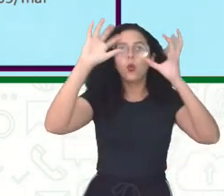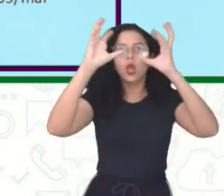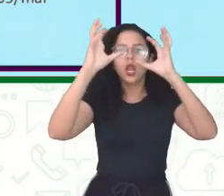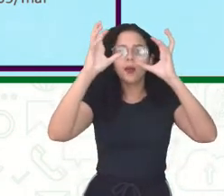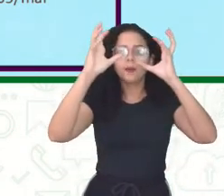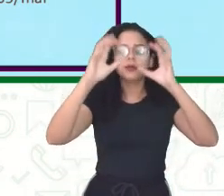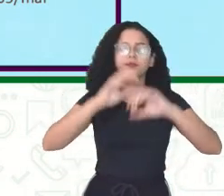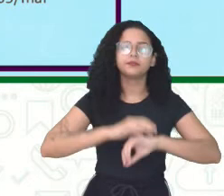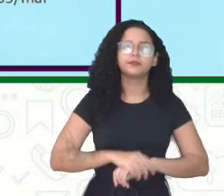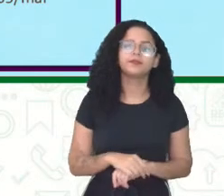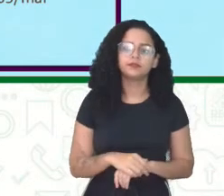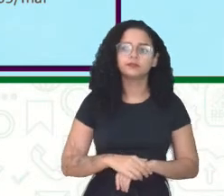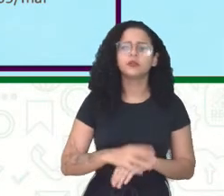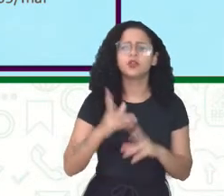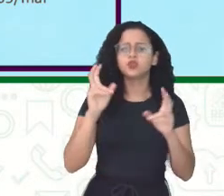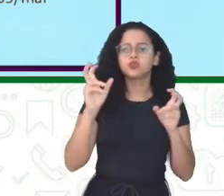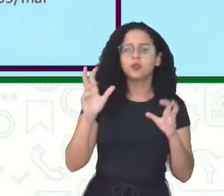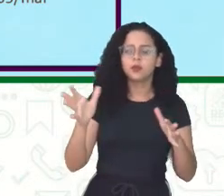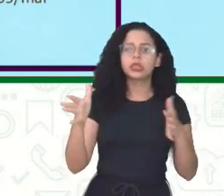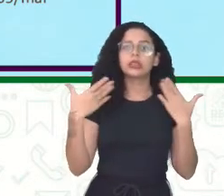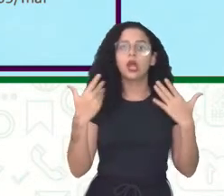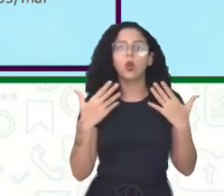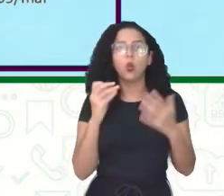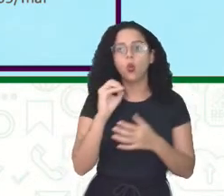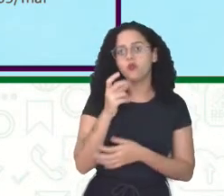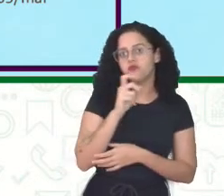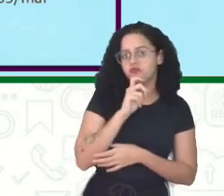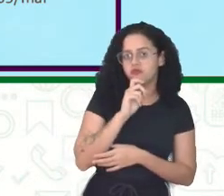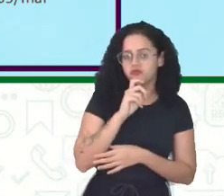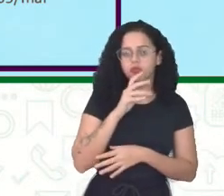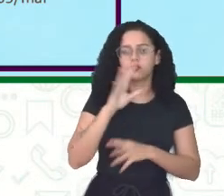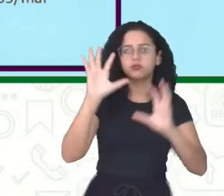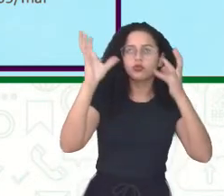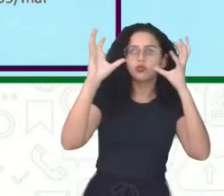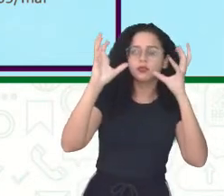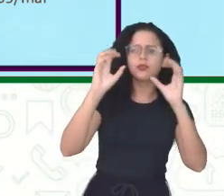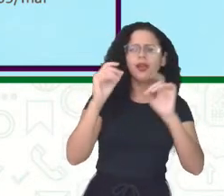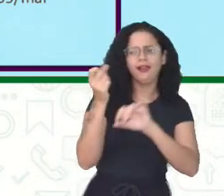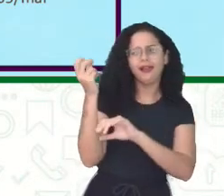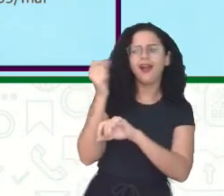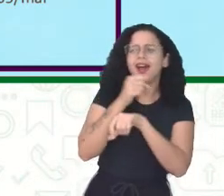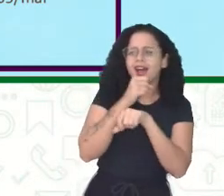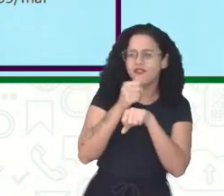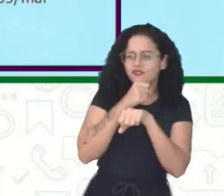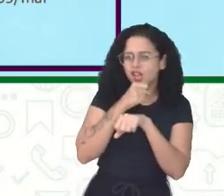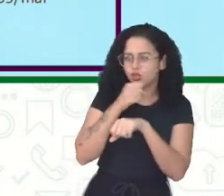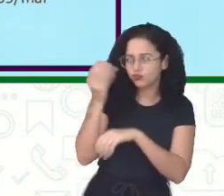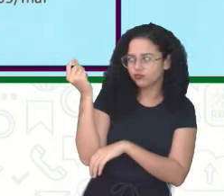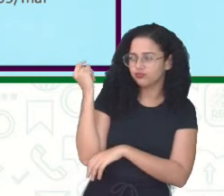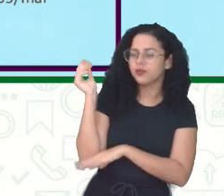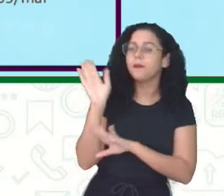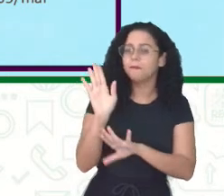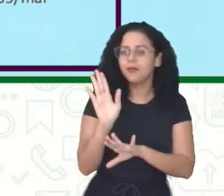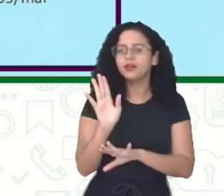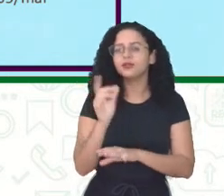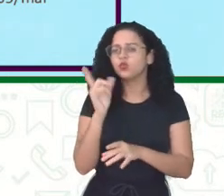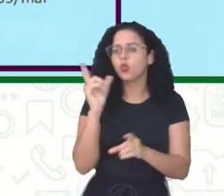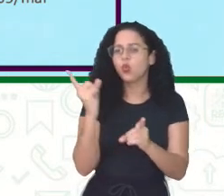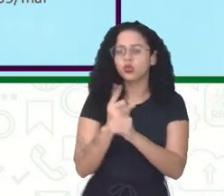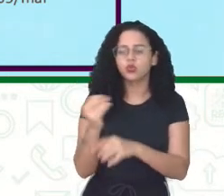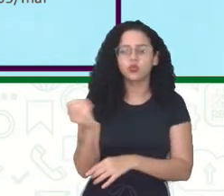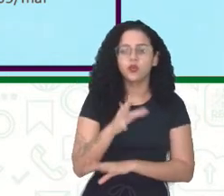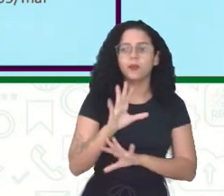né? Ou seja, sobre a temperatura. Ele só está um pouquinho antigo, porque eu não encontrei um novo, mas ele é de maio